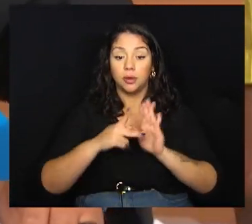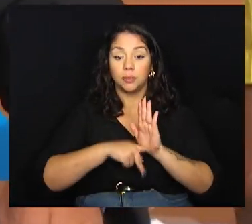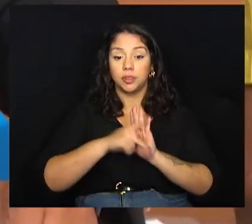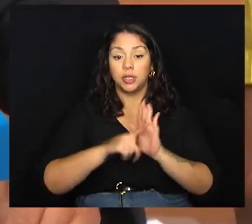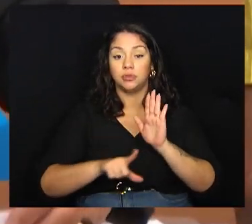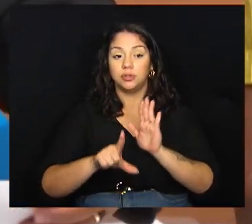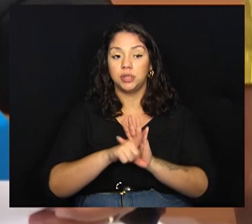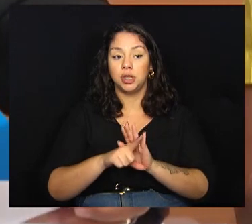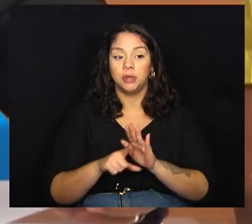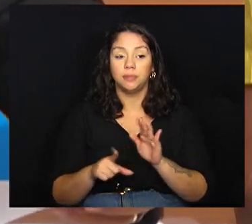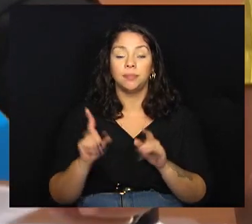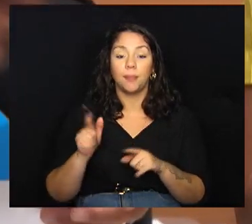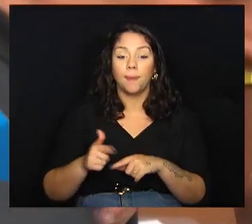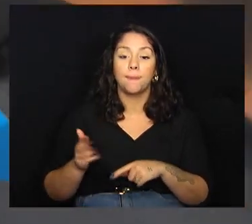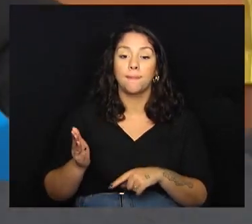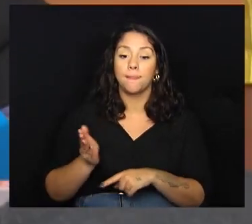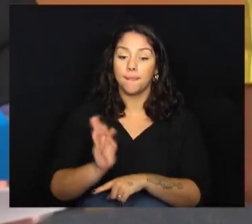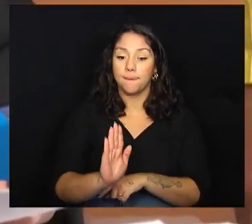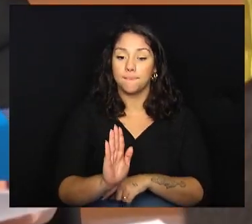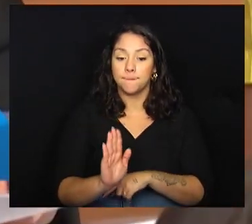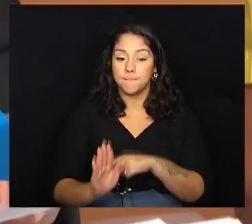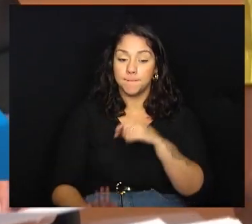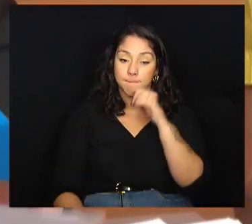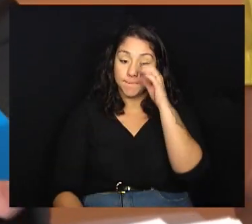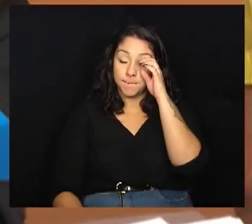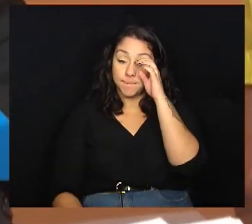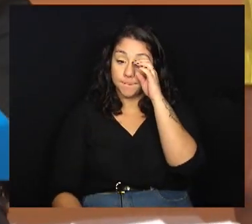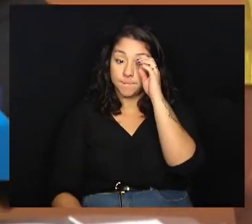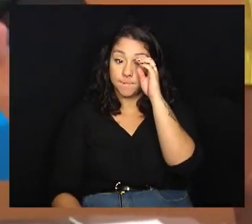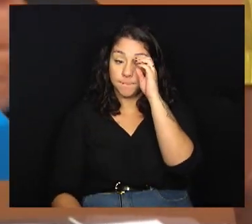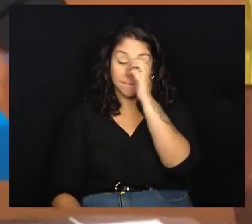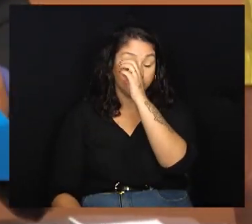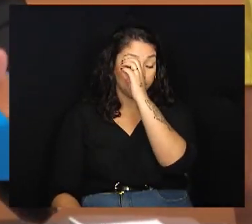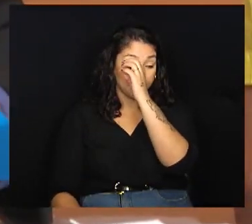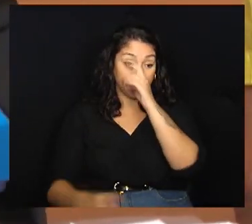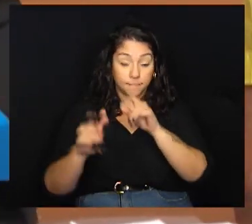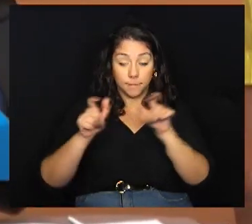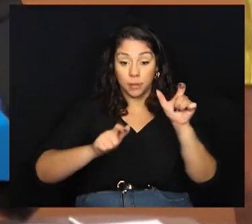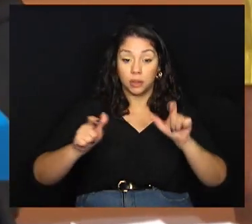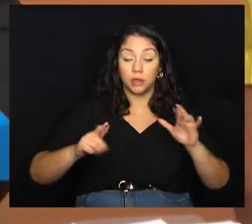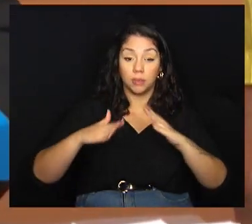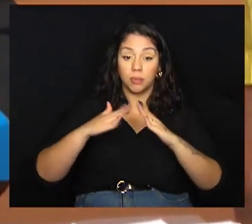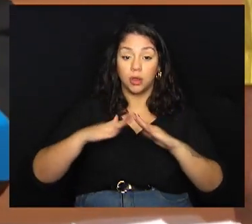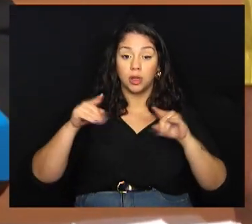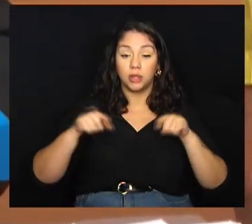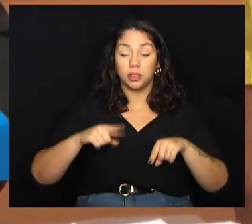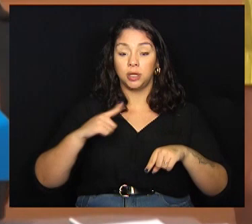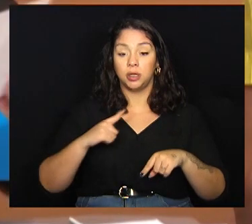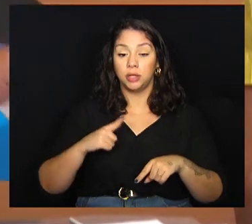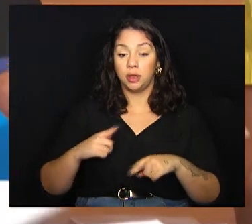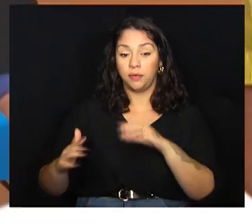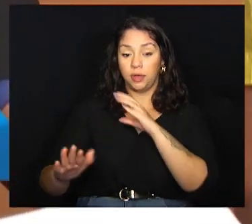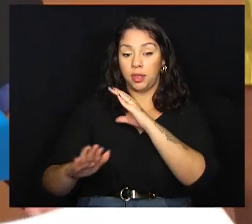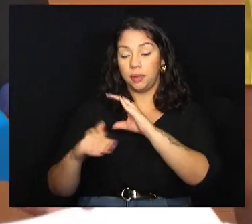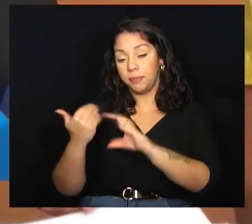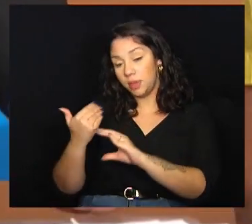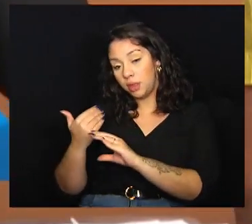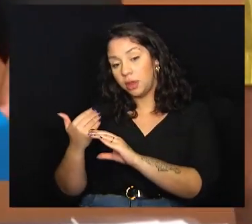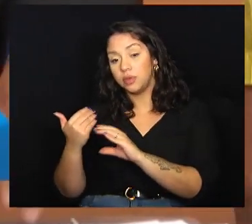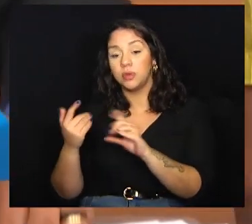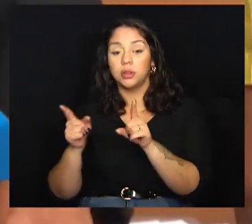A contribuição de munícipes, né, que vieram através de e-mails, né, do